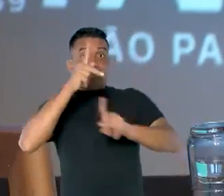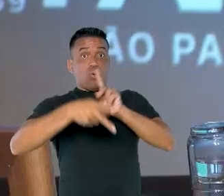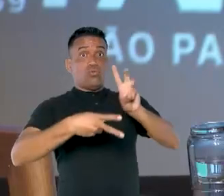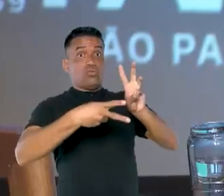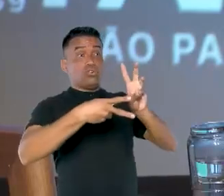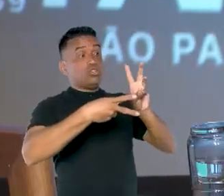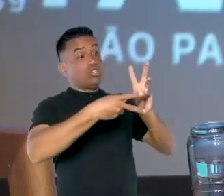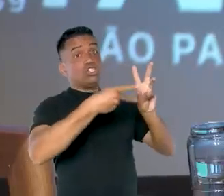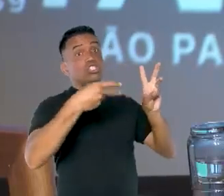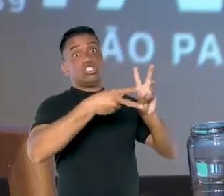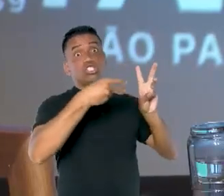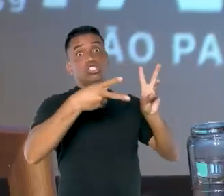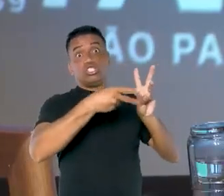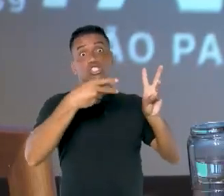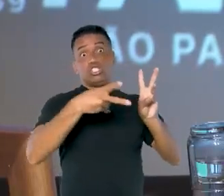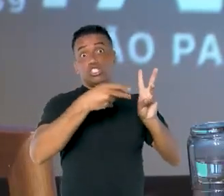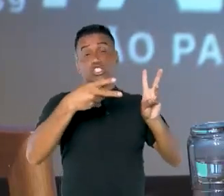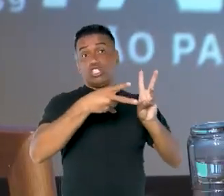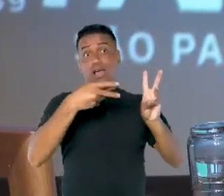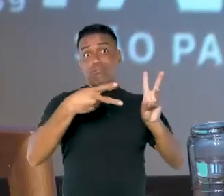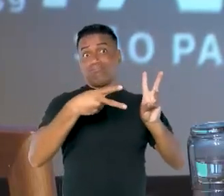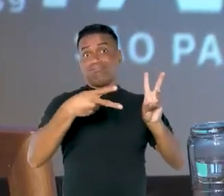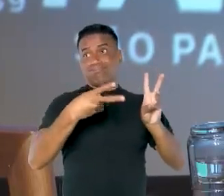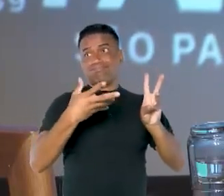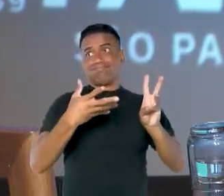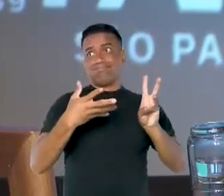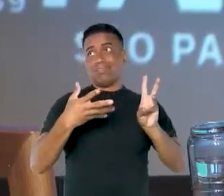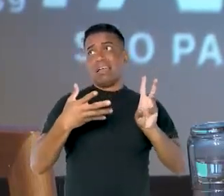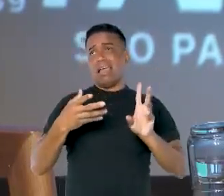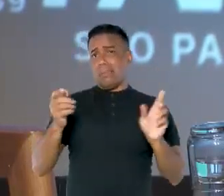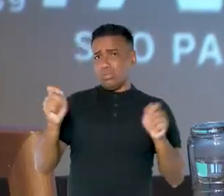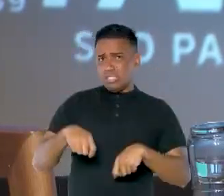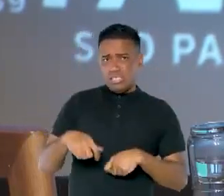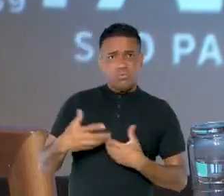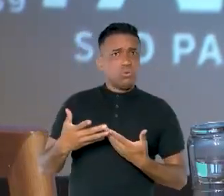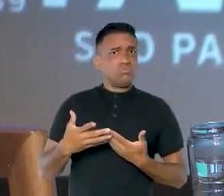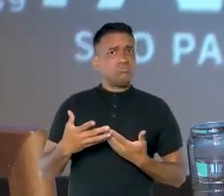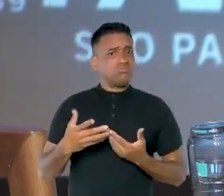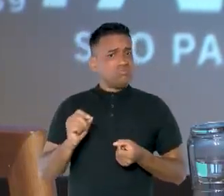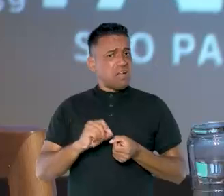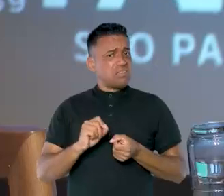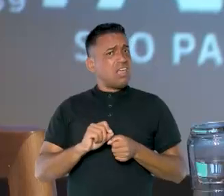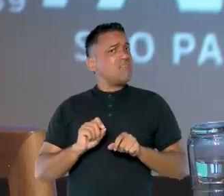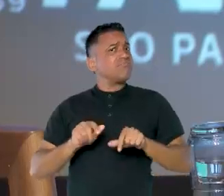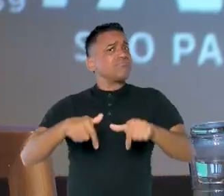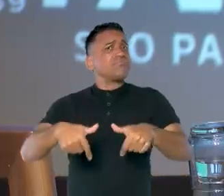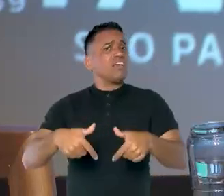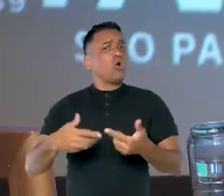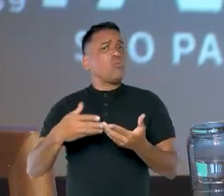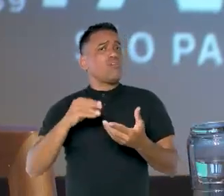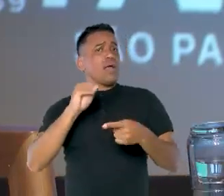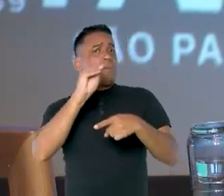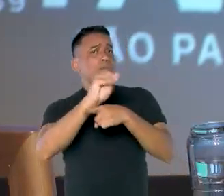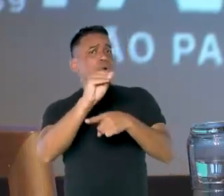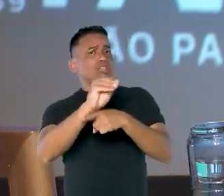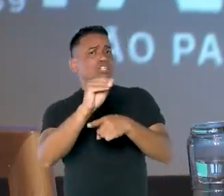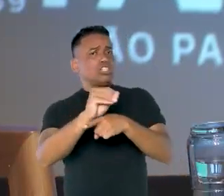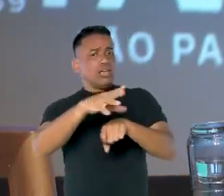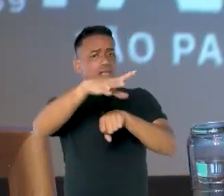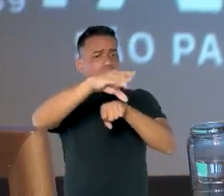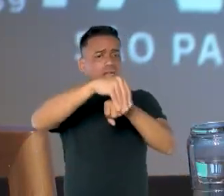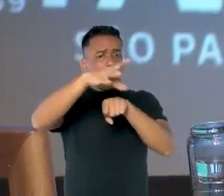conversar um pouco sobre isso. Né? Será que é possível fazer alguma coisa? Como é que nós protegemos